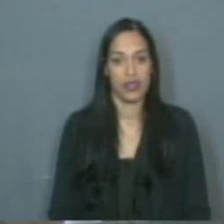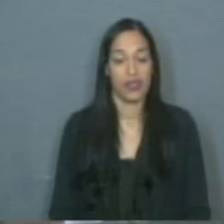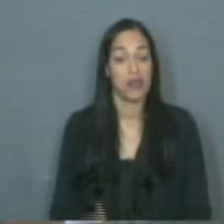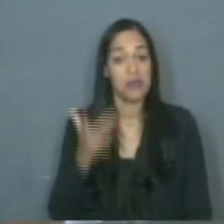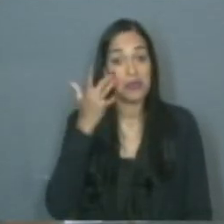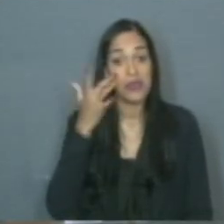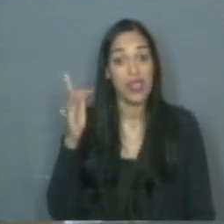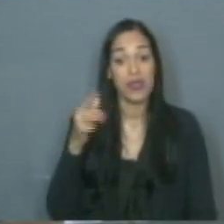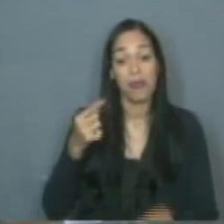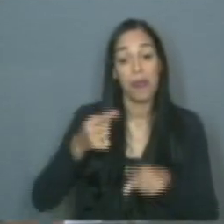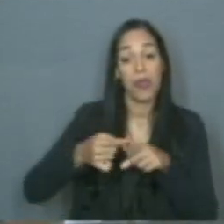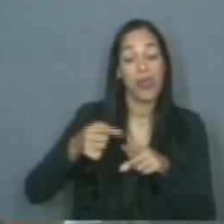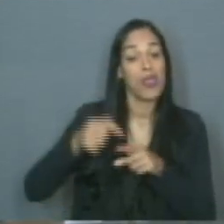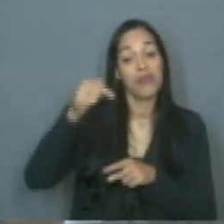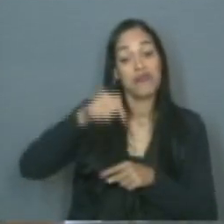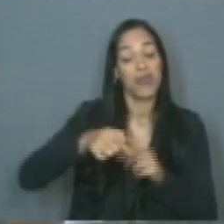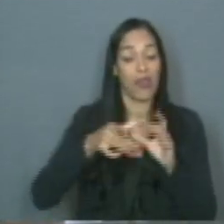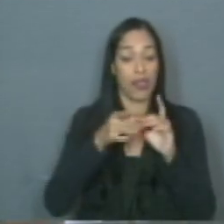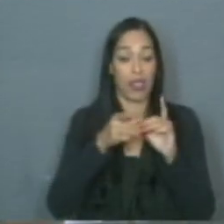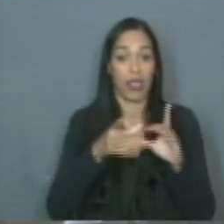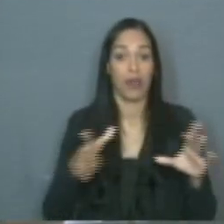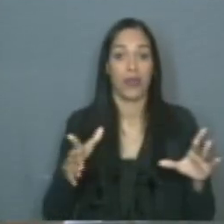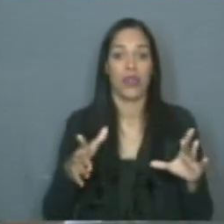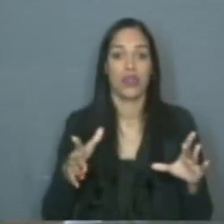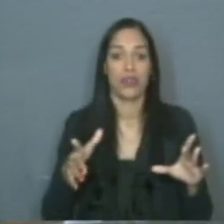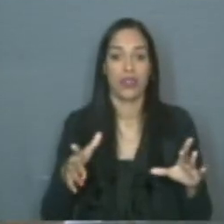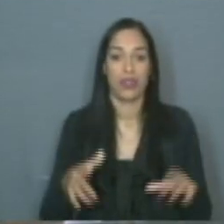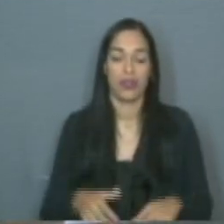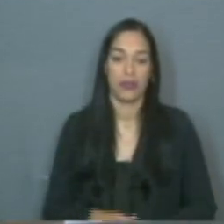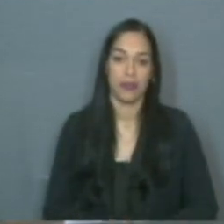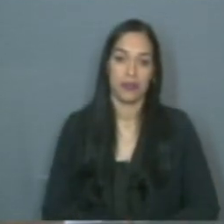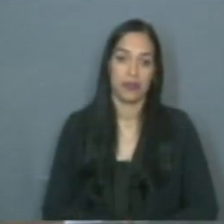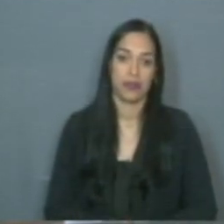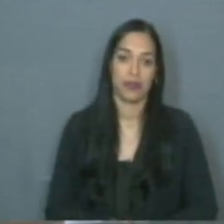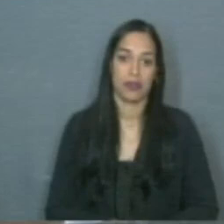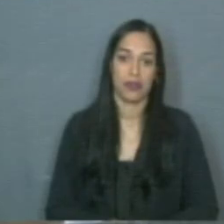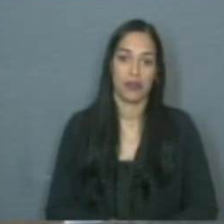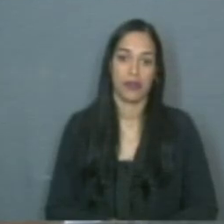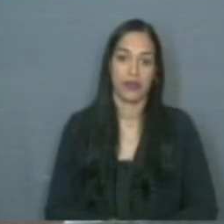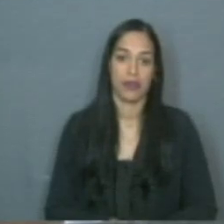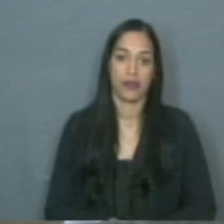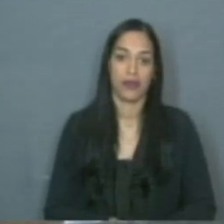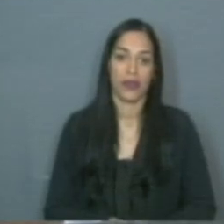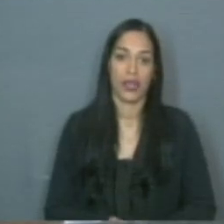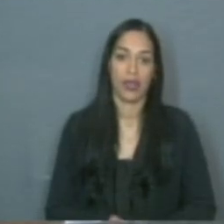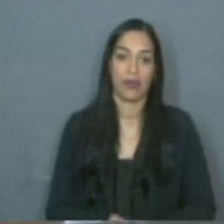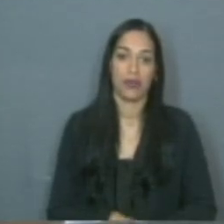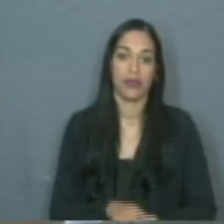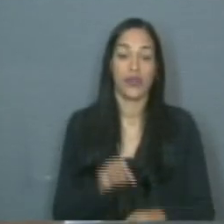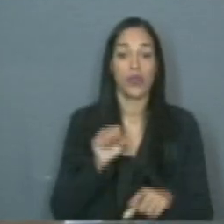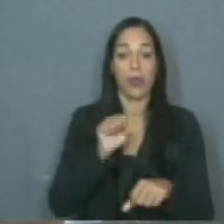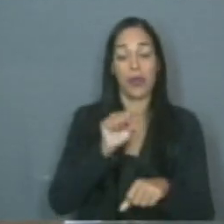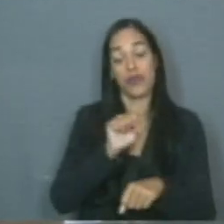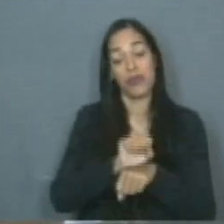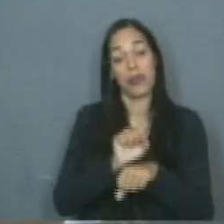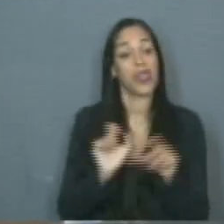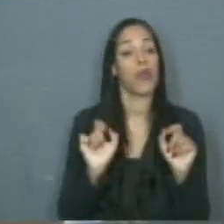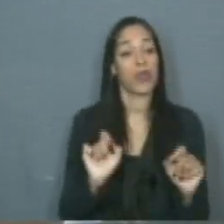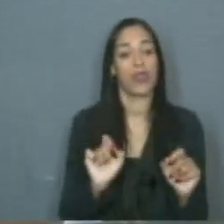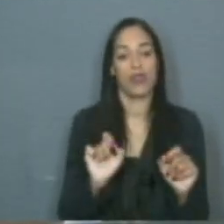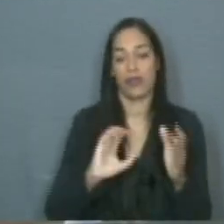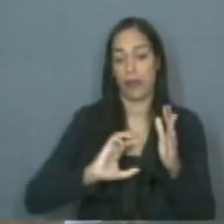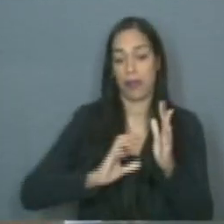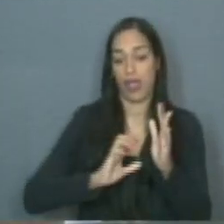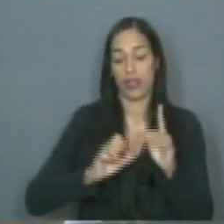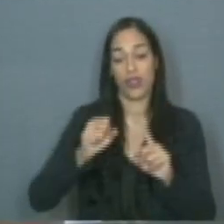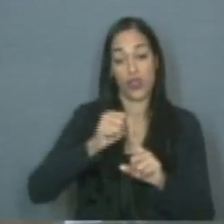gente tem uma democracia, mas o que esperar também de um partido socialista? Porque eles defendem isso,